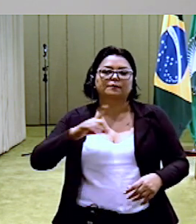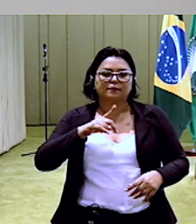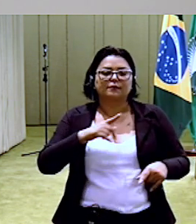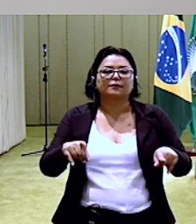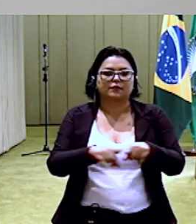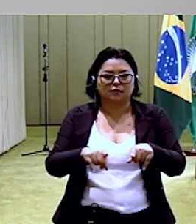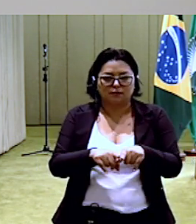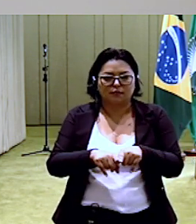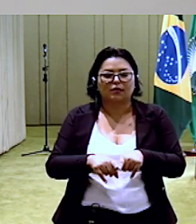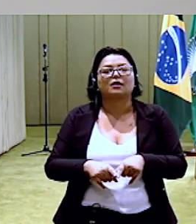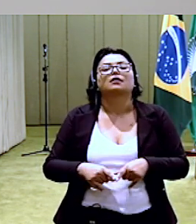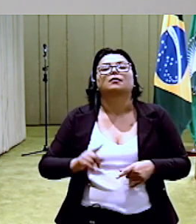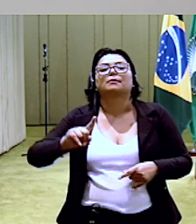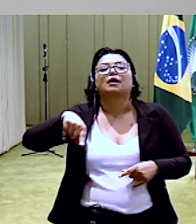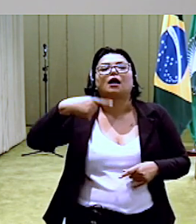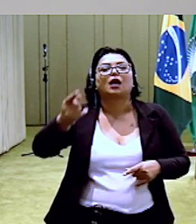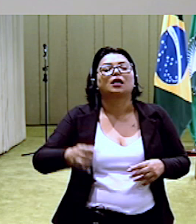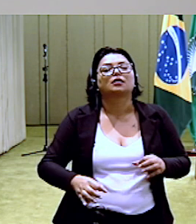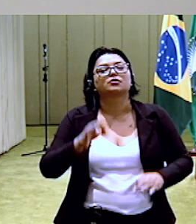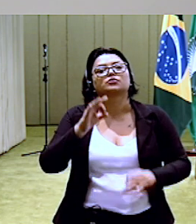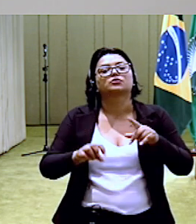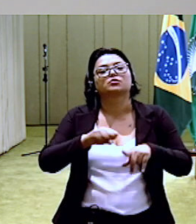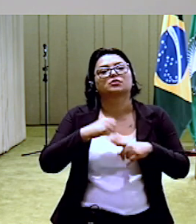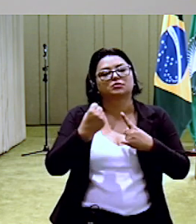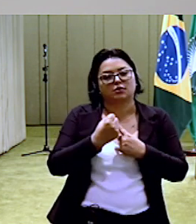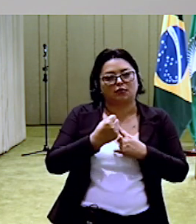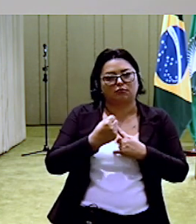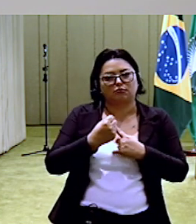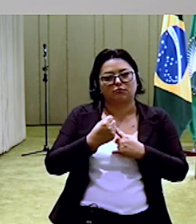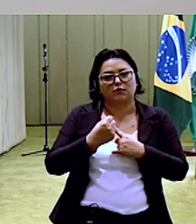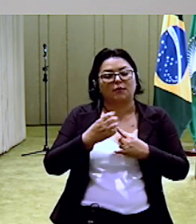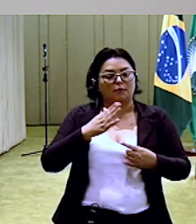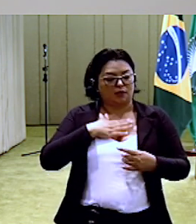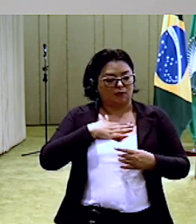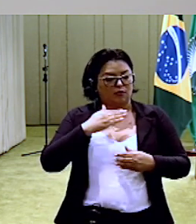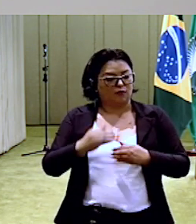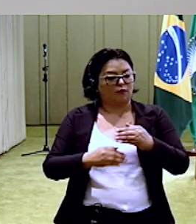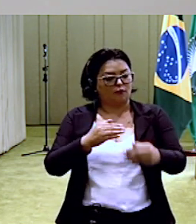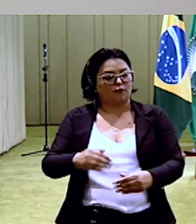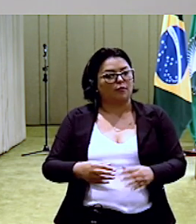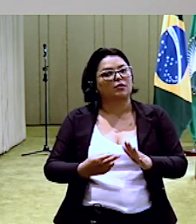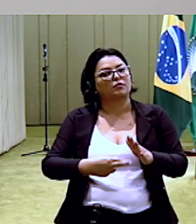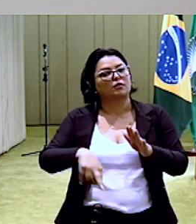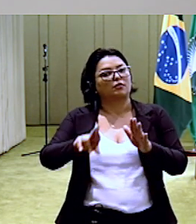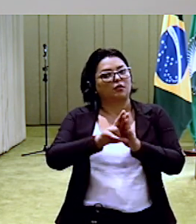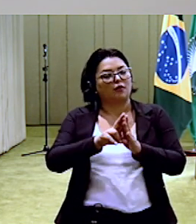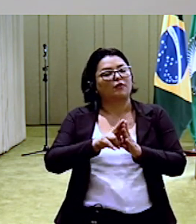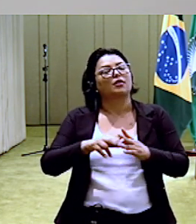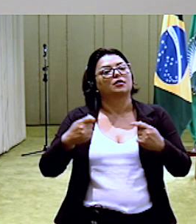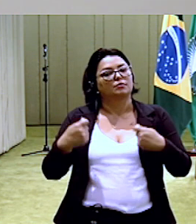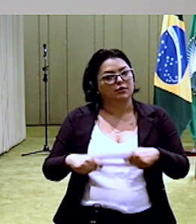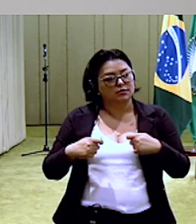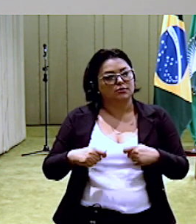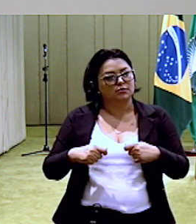olhar para essa questão, para além da justiça social. E, para mim, o desenvolvimento sustentável e a redução da desigualdade no Brasil, ela